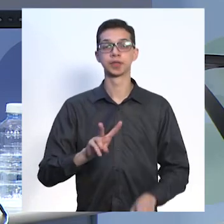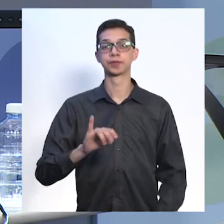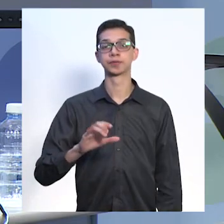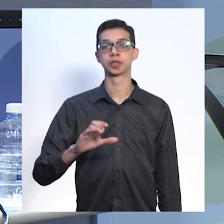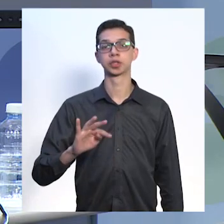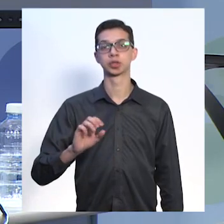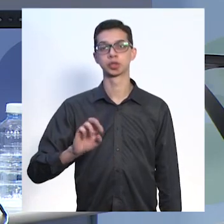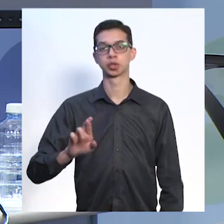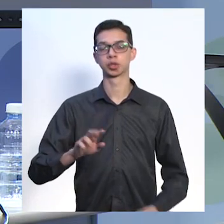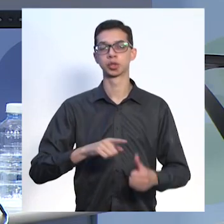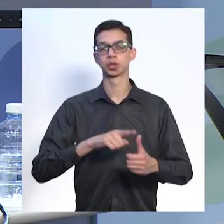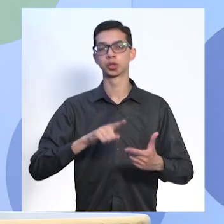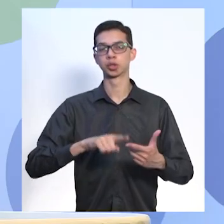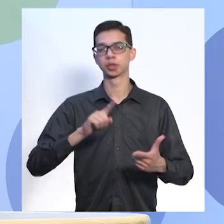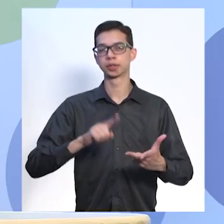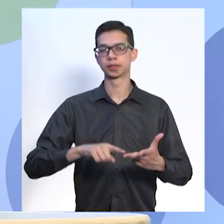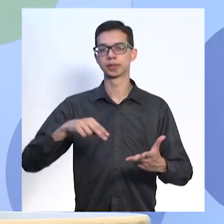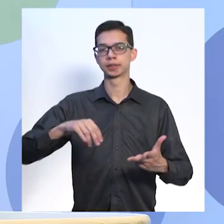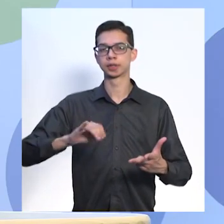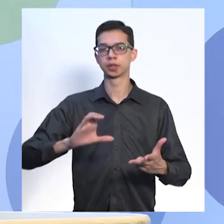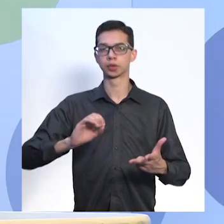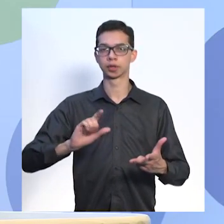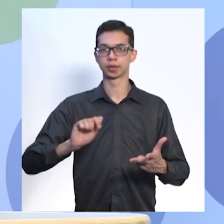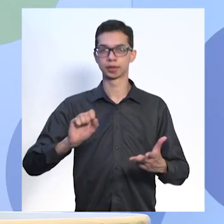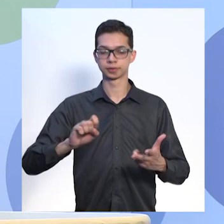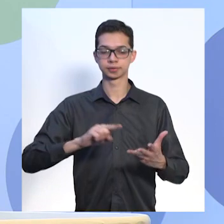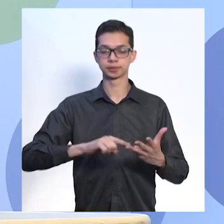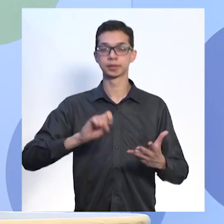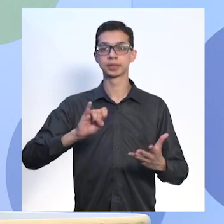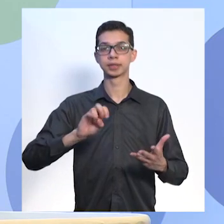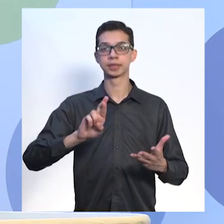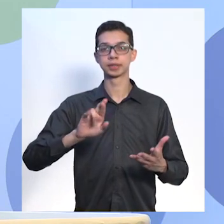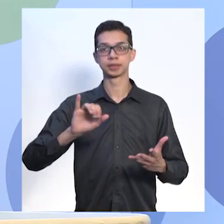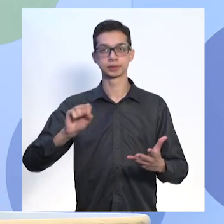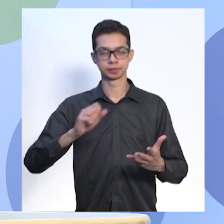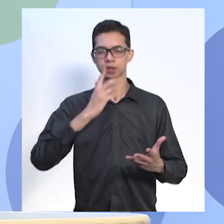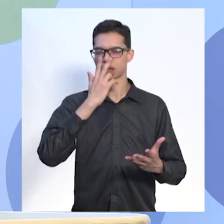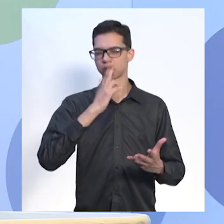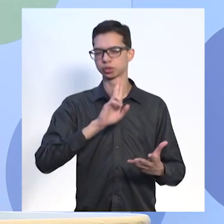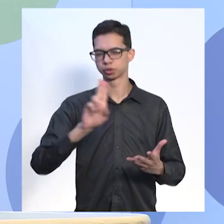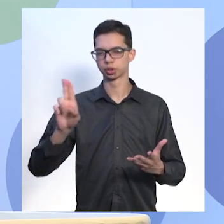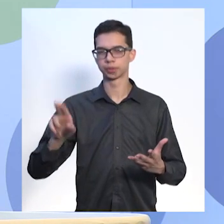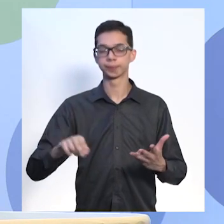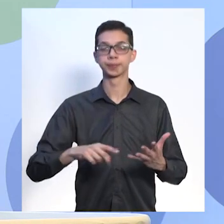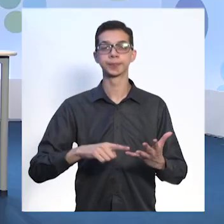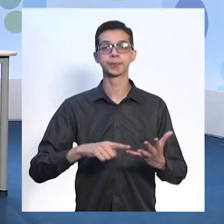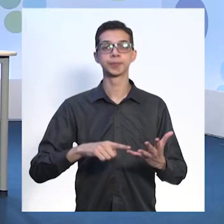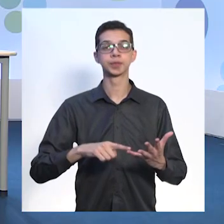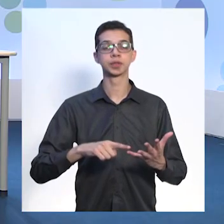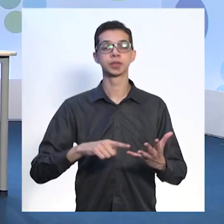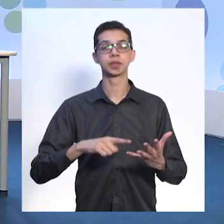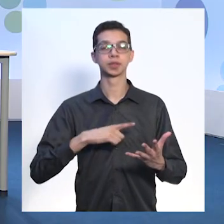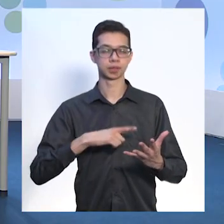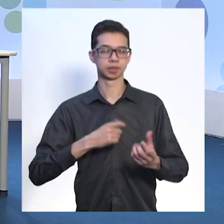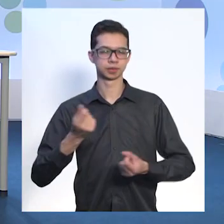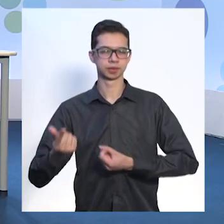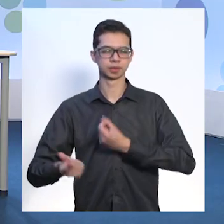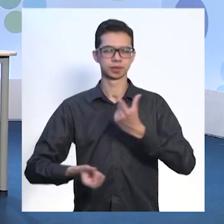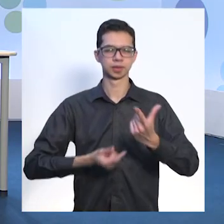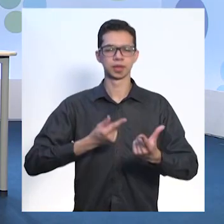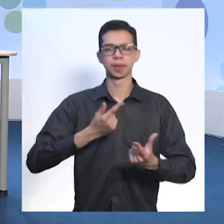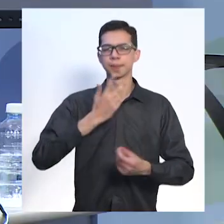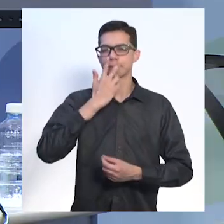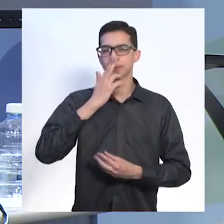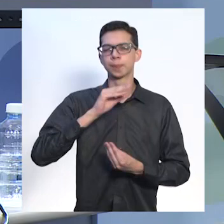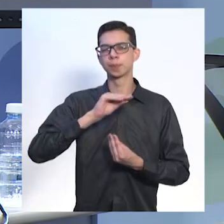Nicolas. A Iris, acho que é Iris. Alguns misturam um com o outro, você percebeu? É. Então, é